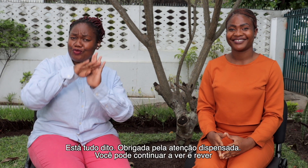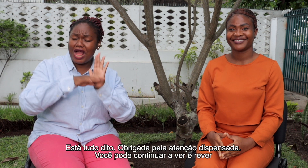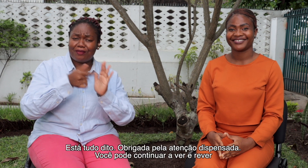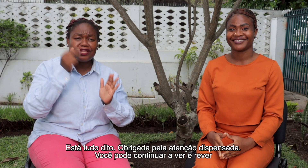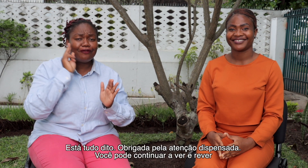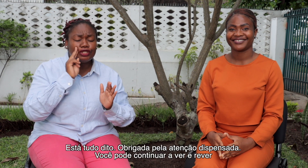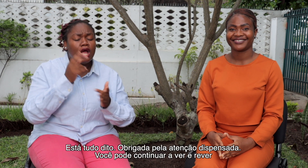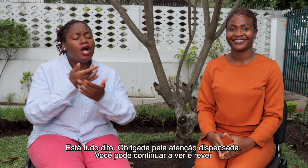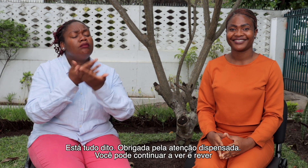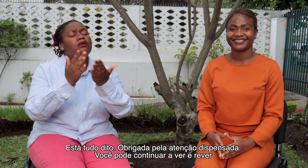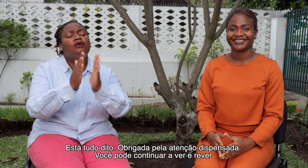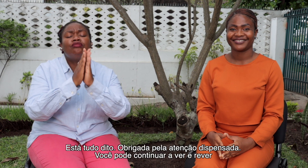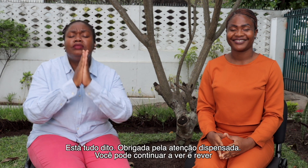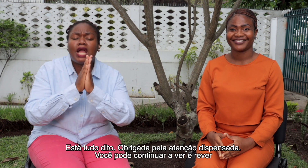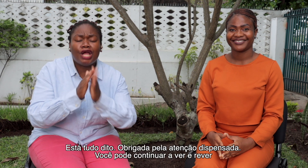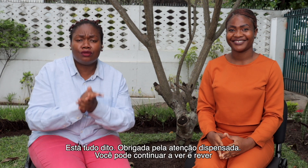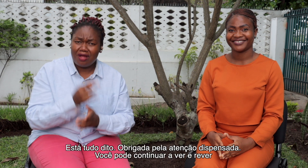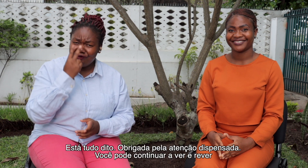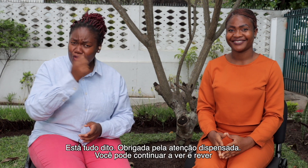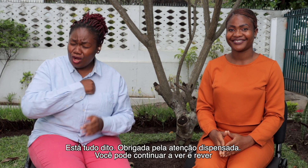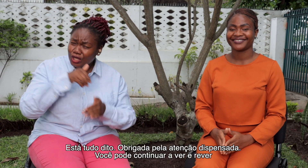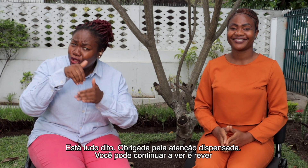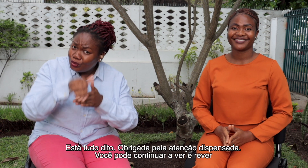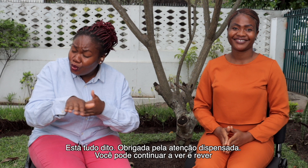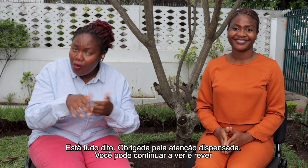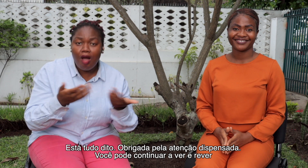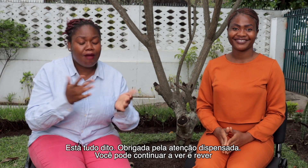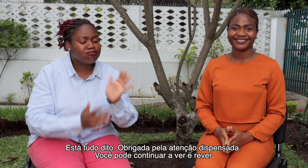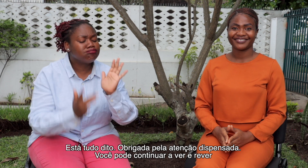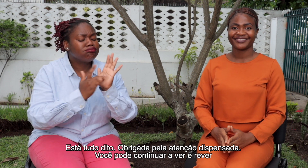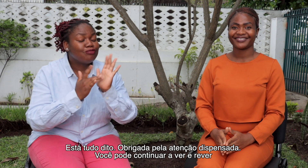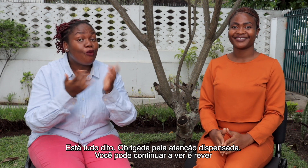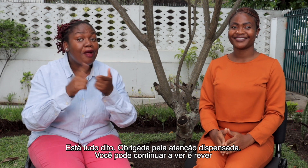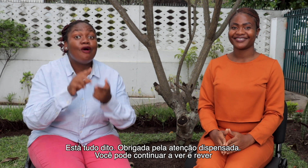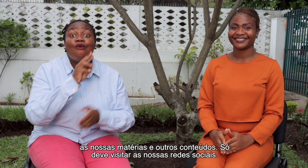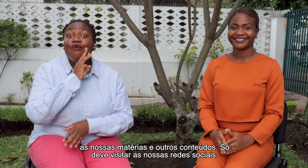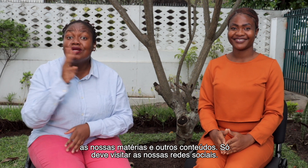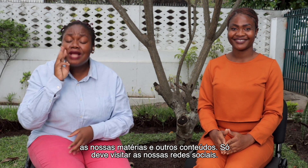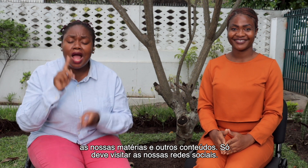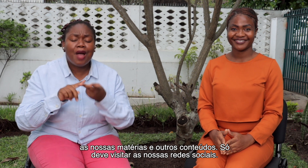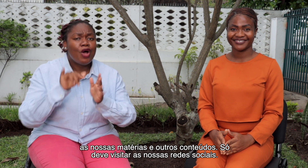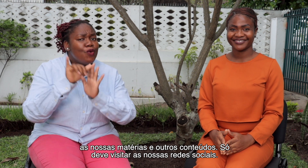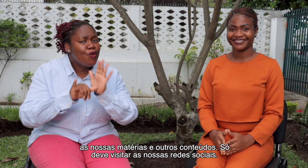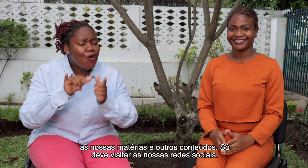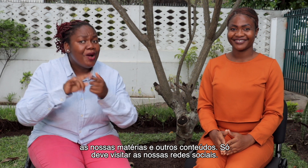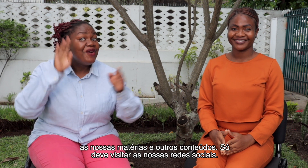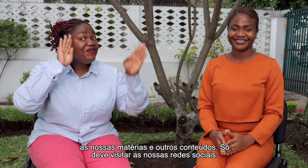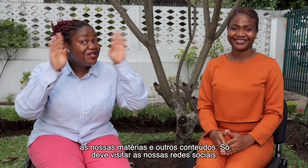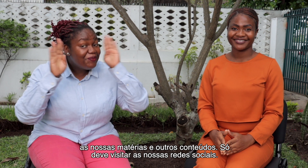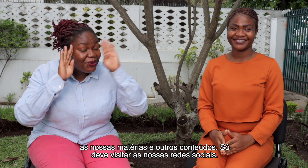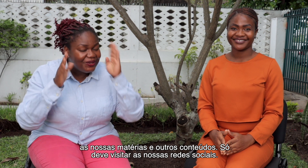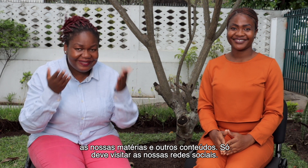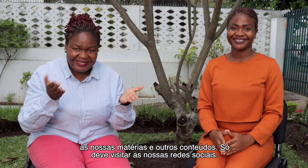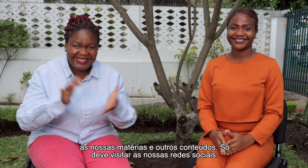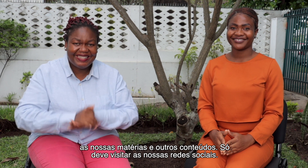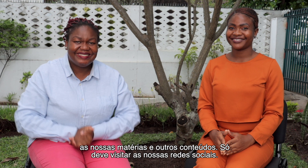Está tudo dito. Obrigada pela atenção dispensada. Você pode continuar a ver e rever as nossas matérias e outros conteúdos.